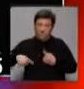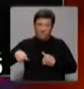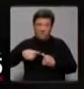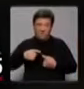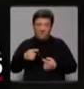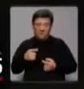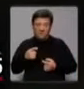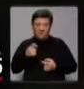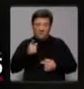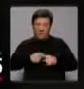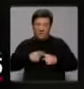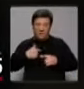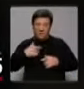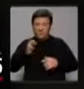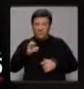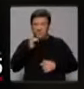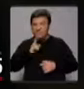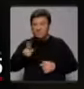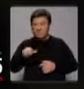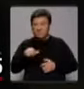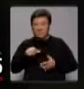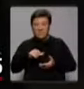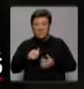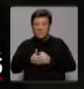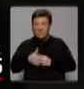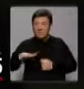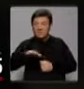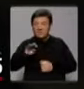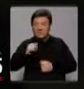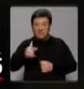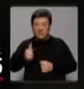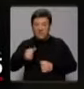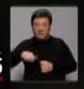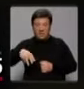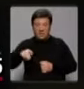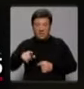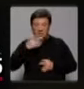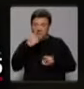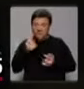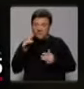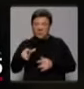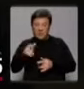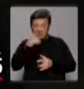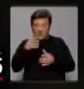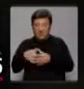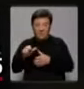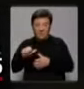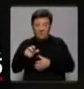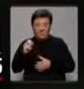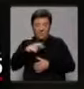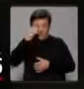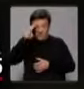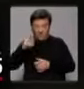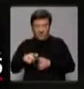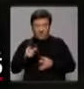por Por Atenas passei por exemplo a praça sintagma Estava com pouca gente e essencialmente até apoiantes da nova democracia na praça